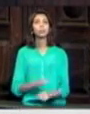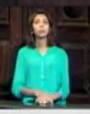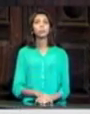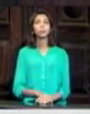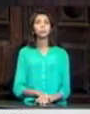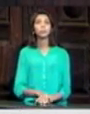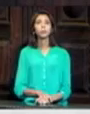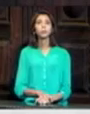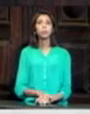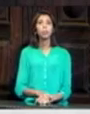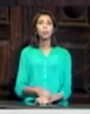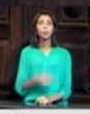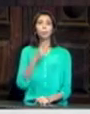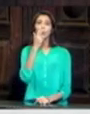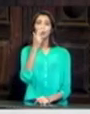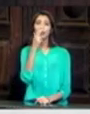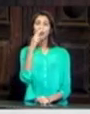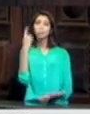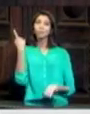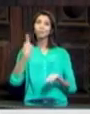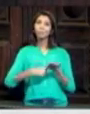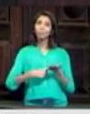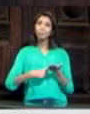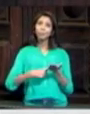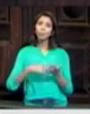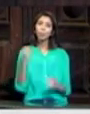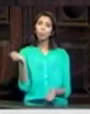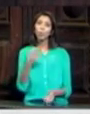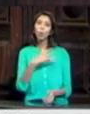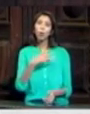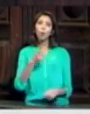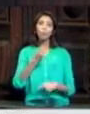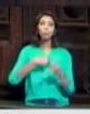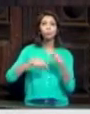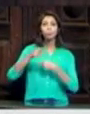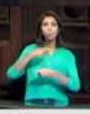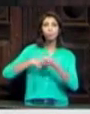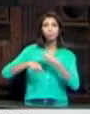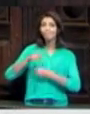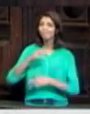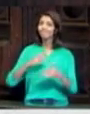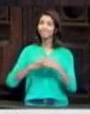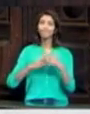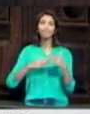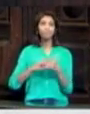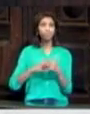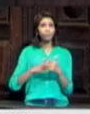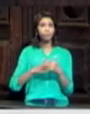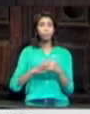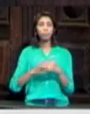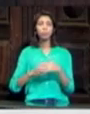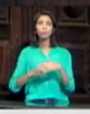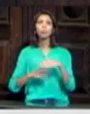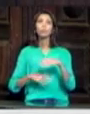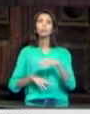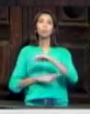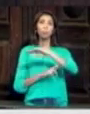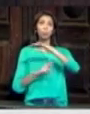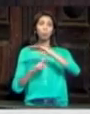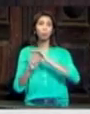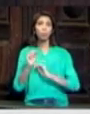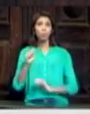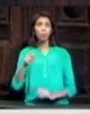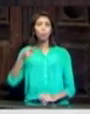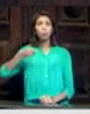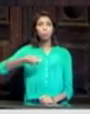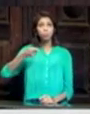um compromisso com novos investimentos, a Ponte SA se